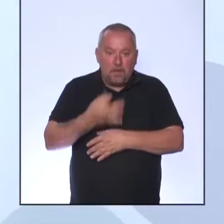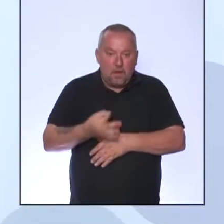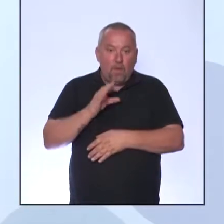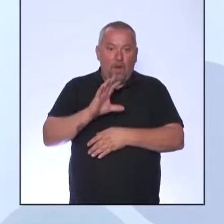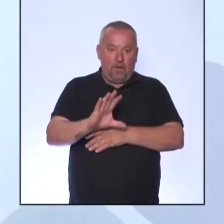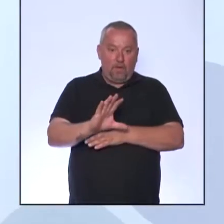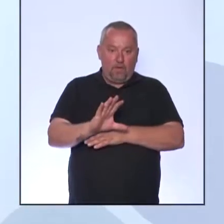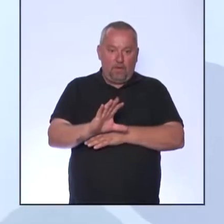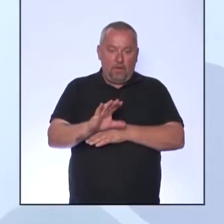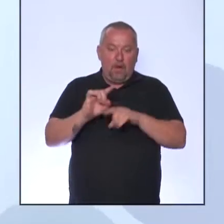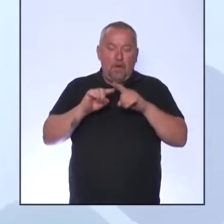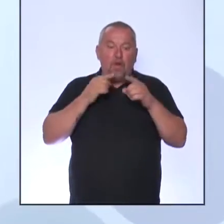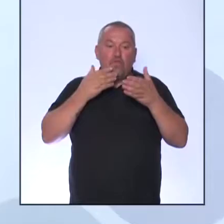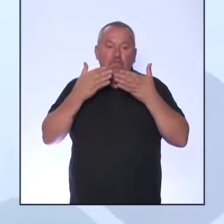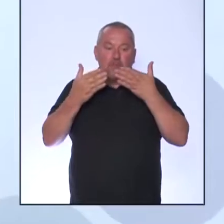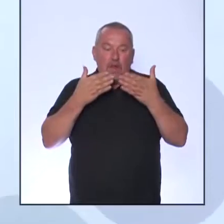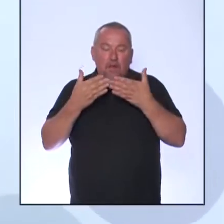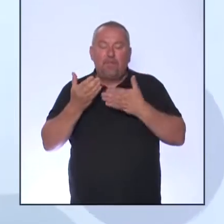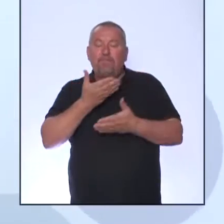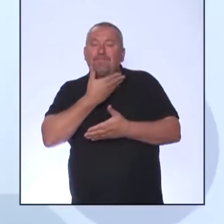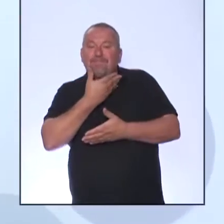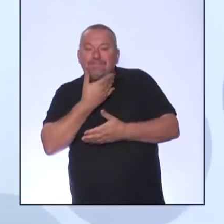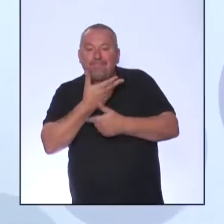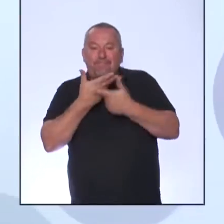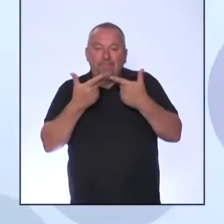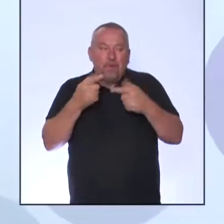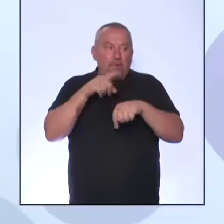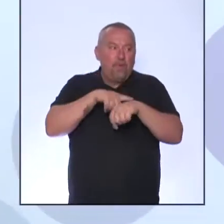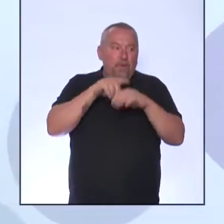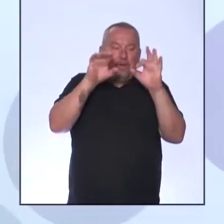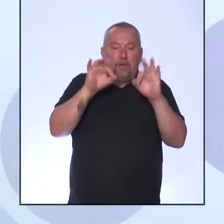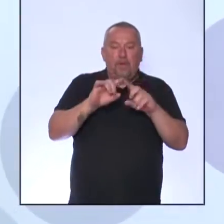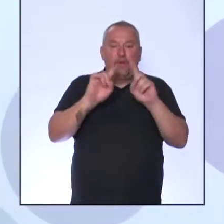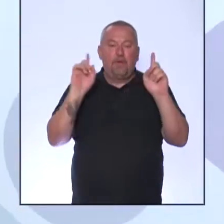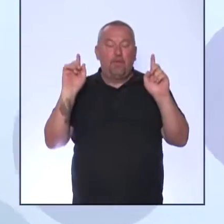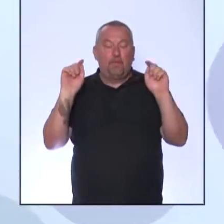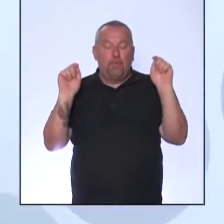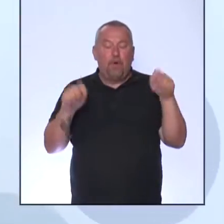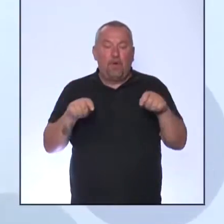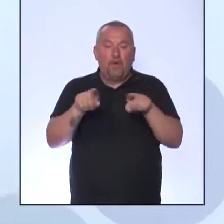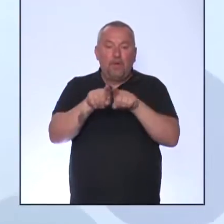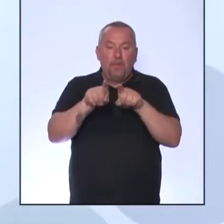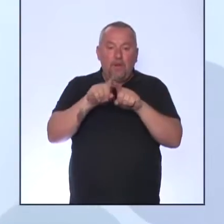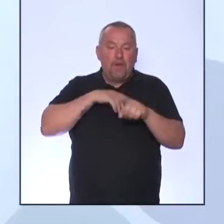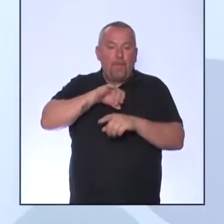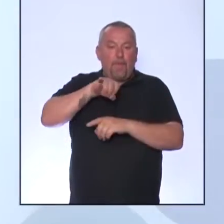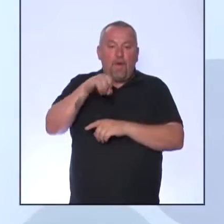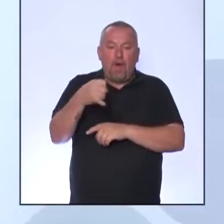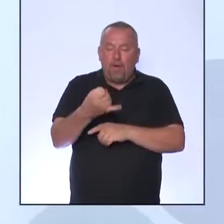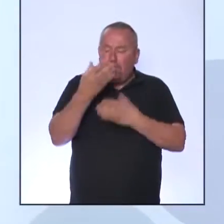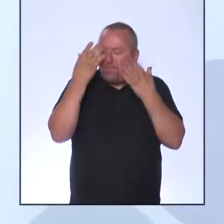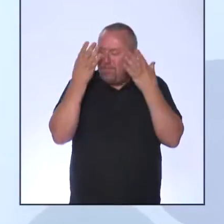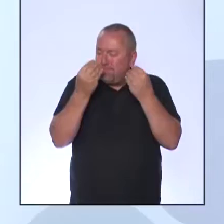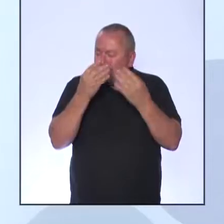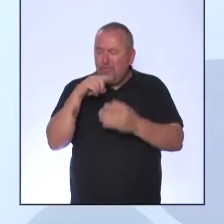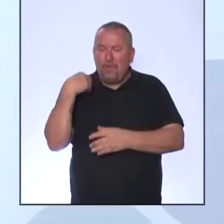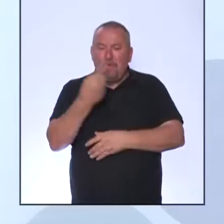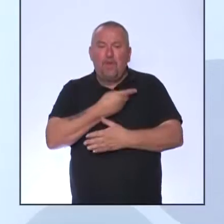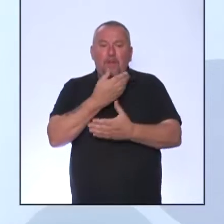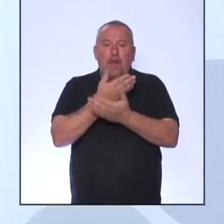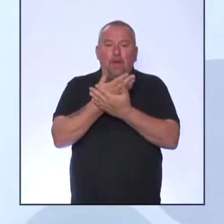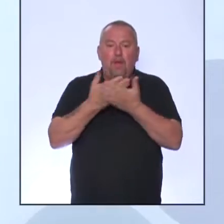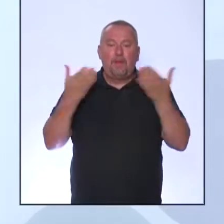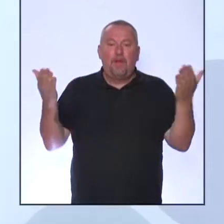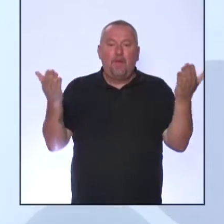Vamos deixar o chat somente para o momento adequado, para que a gente possa realmente estabelecer e aproveitar ao máximo a nossa aula. O ideal é que agora,